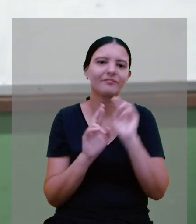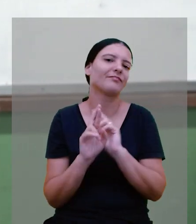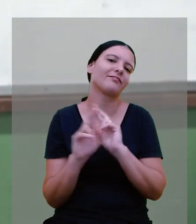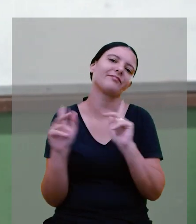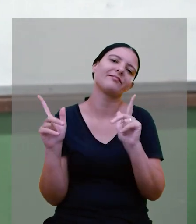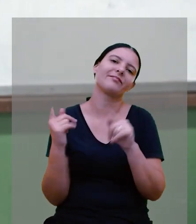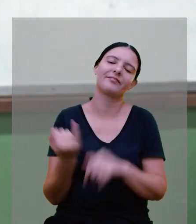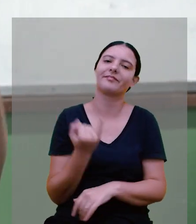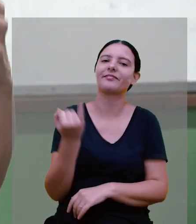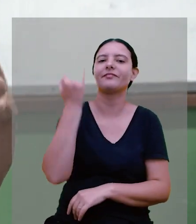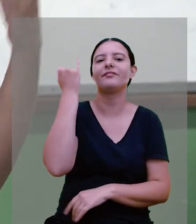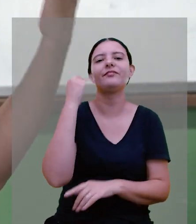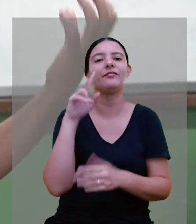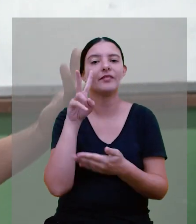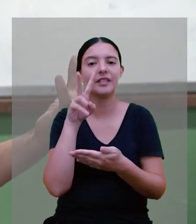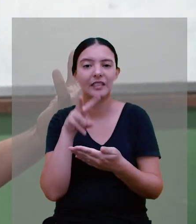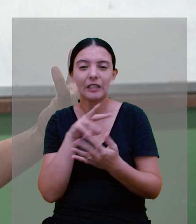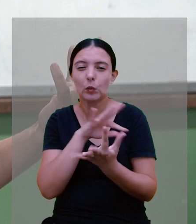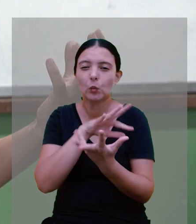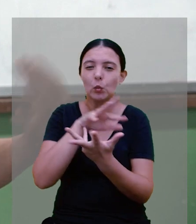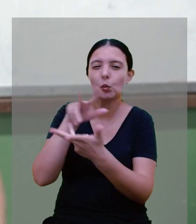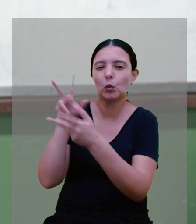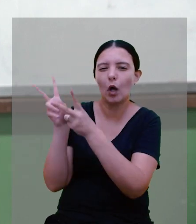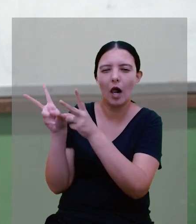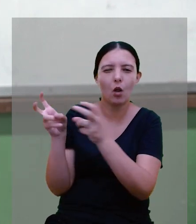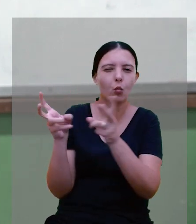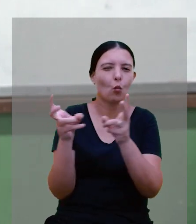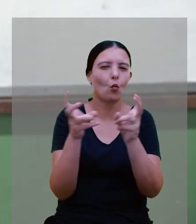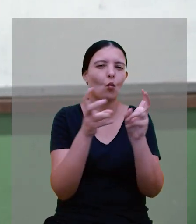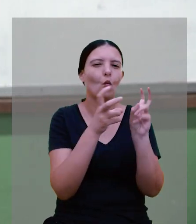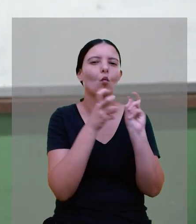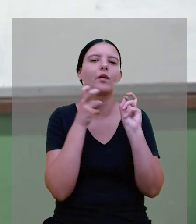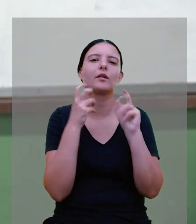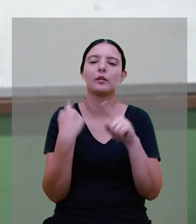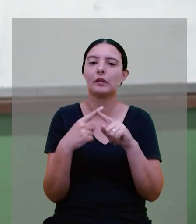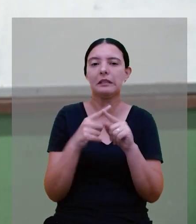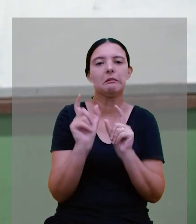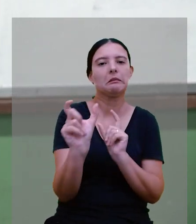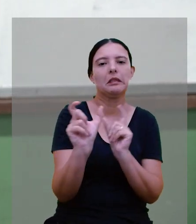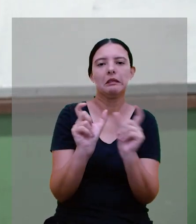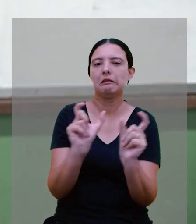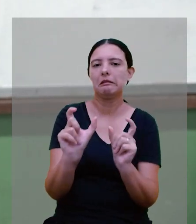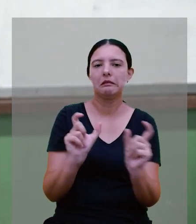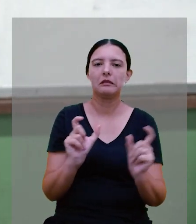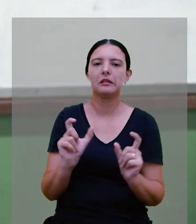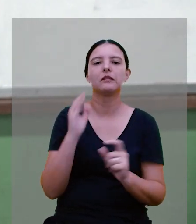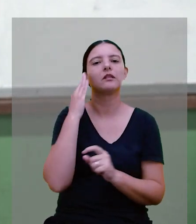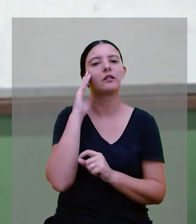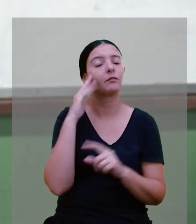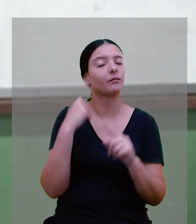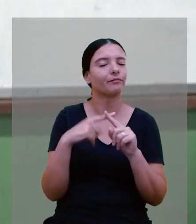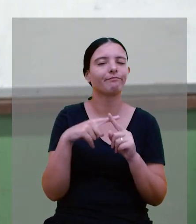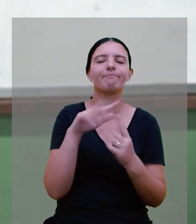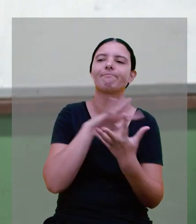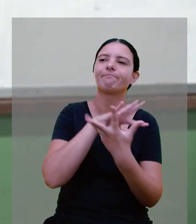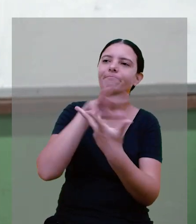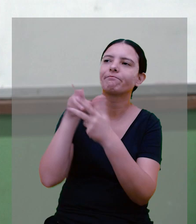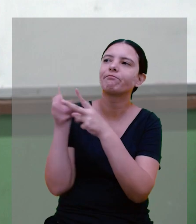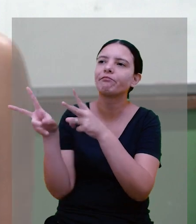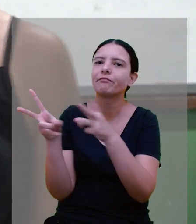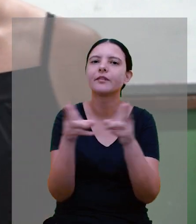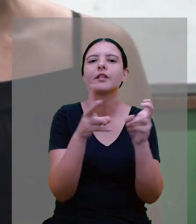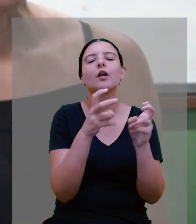mais importante vocês aprenderem a ler o mundo do que a decodificar palavrinhas. E ler o mundo, olha